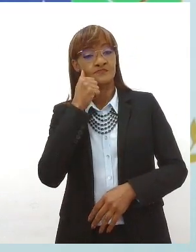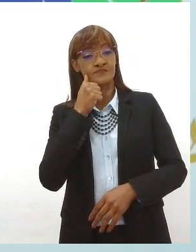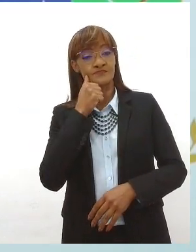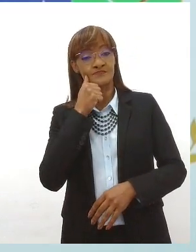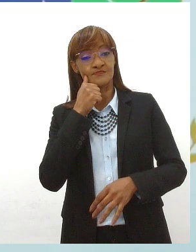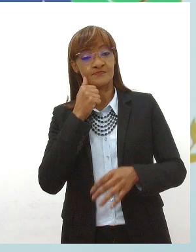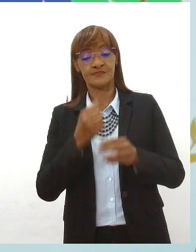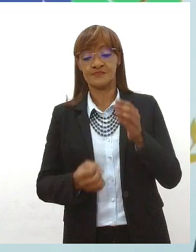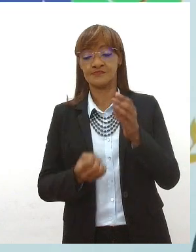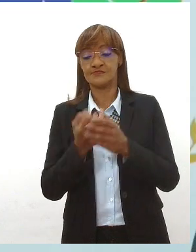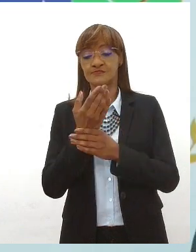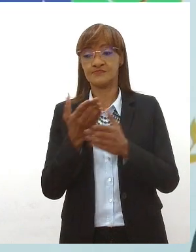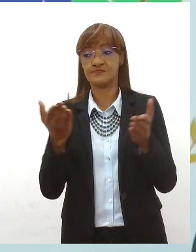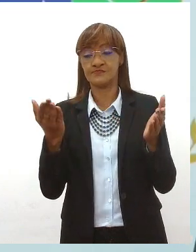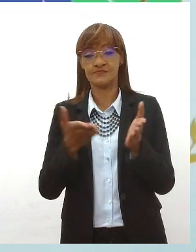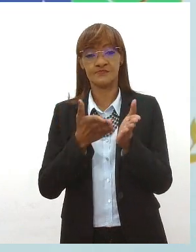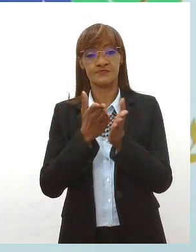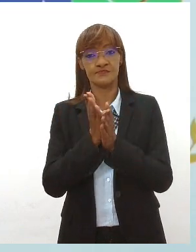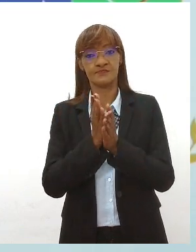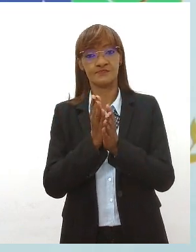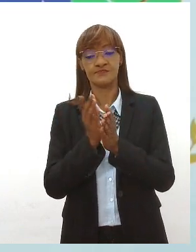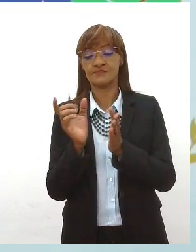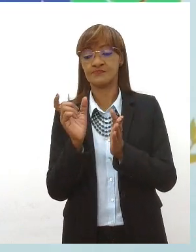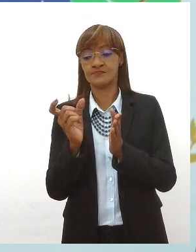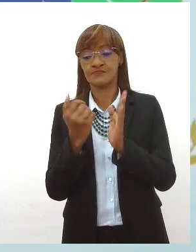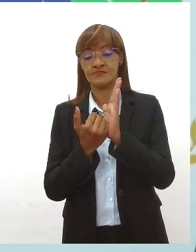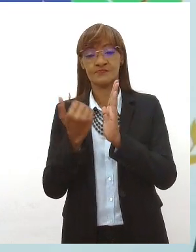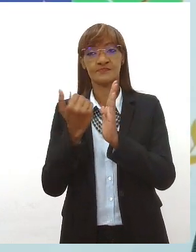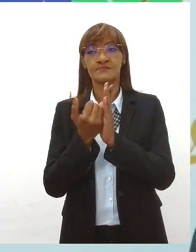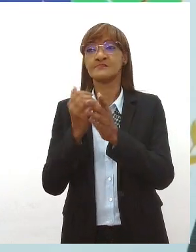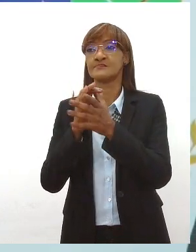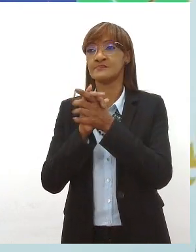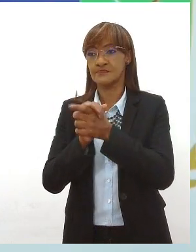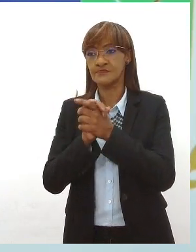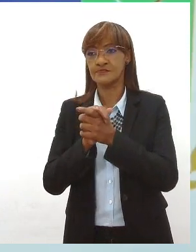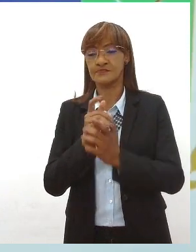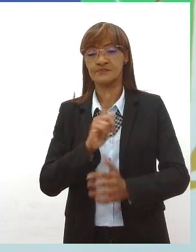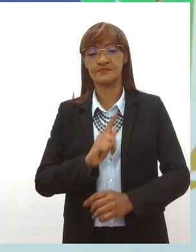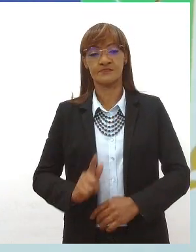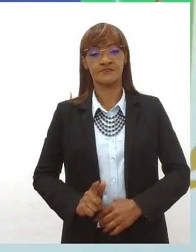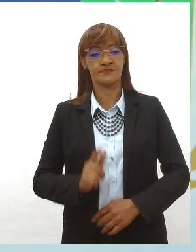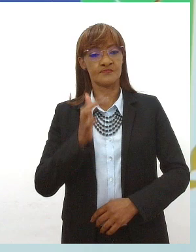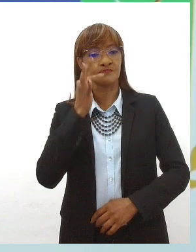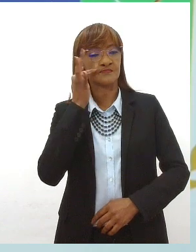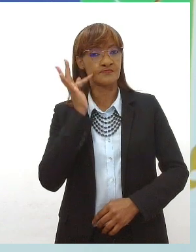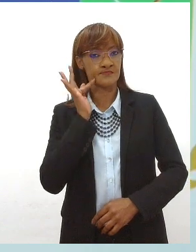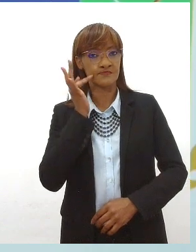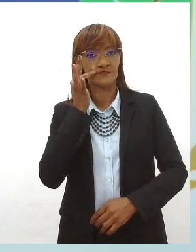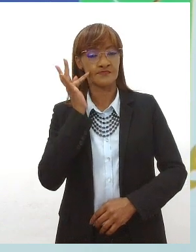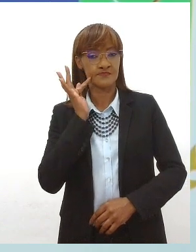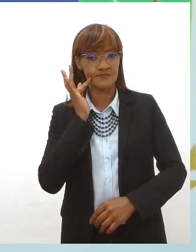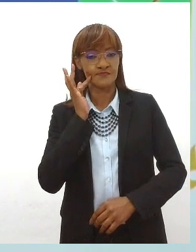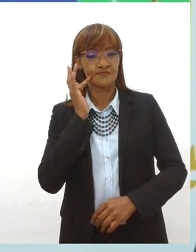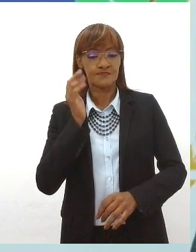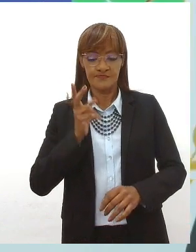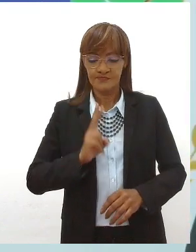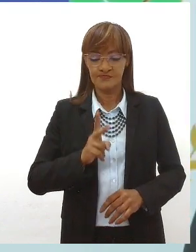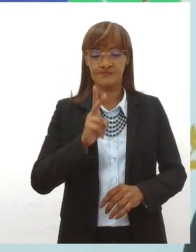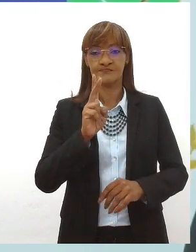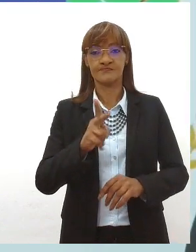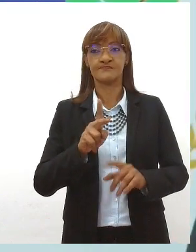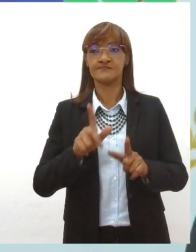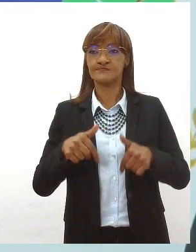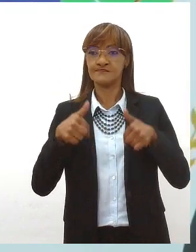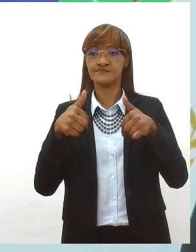Parabéns, governador Fábio. Iremos continuar com essa bandeira, com essa rede de proteção, olhando e